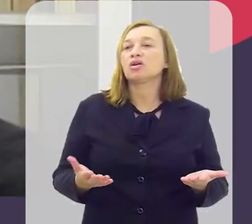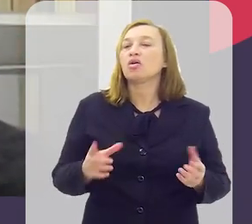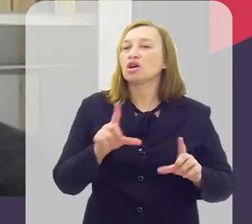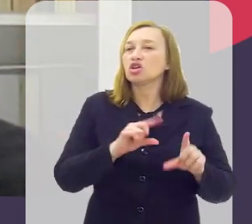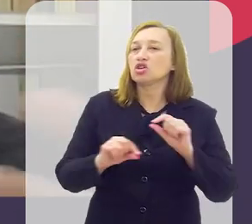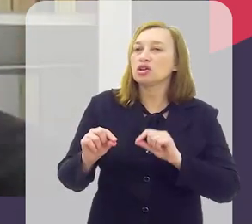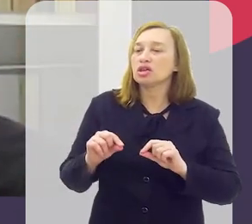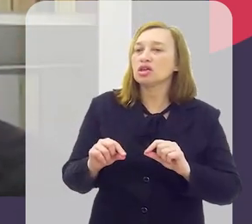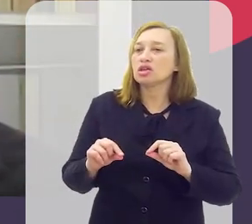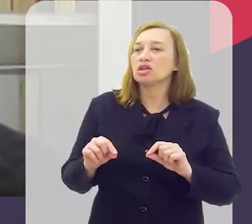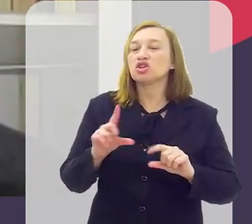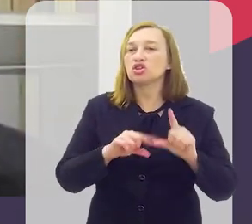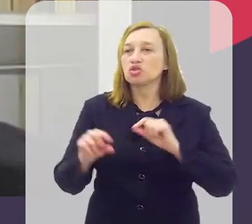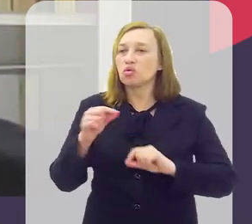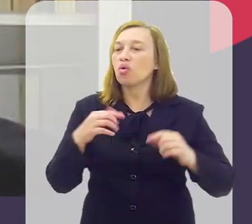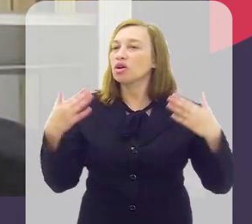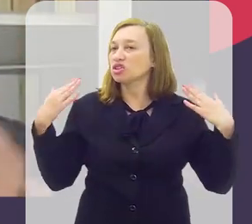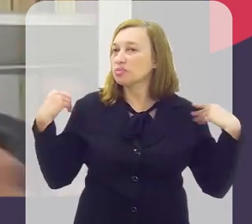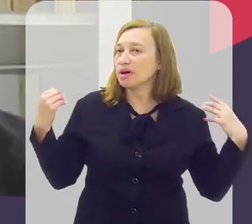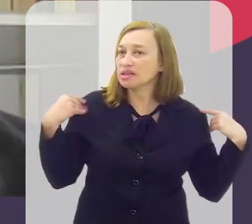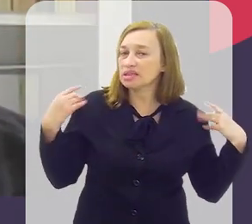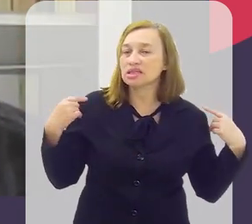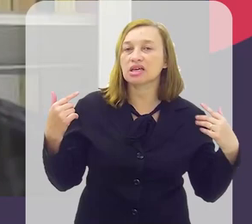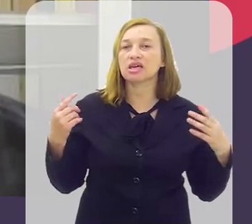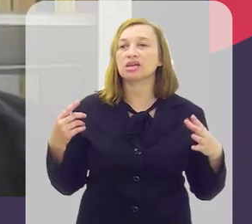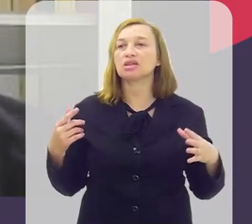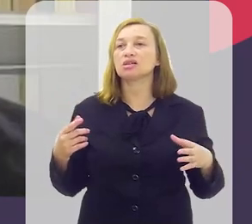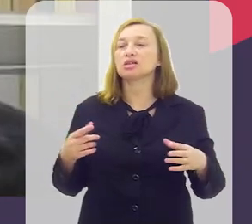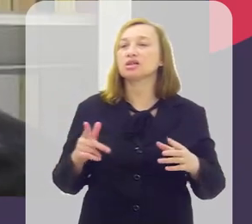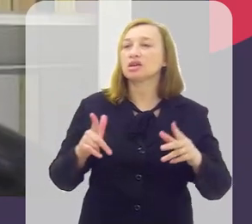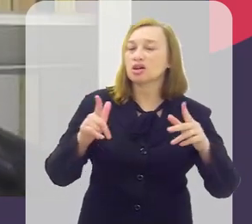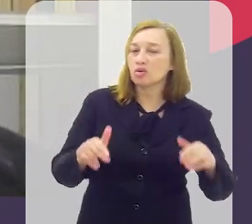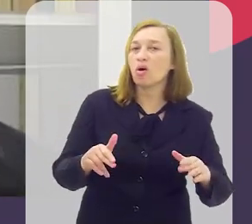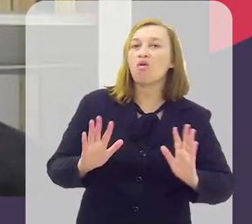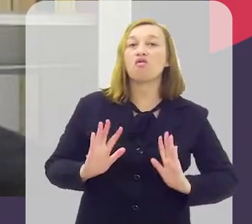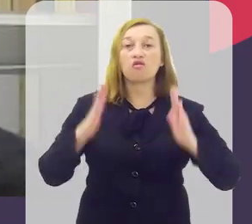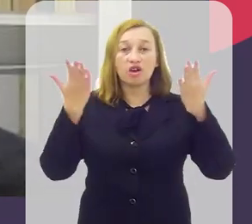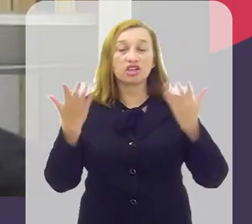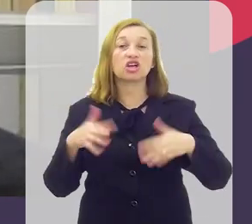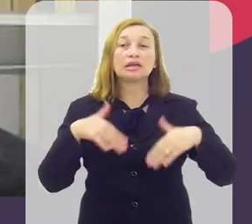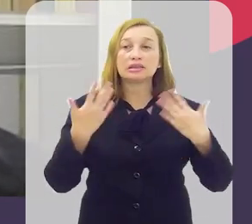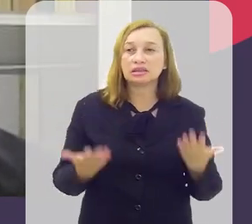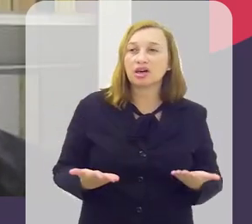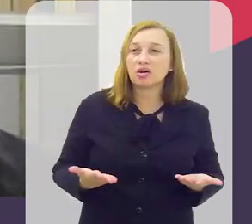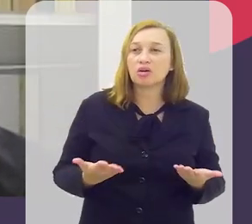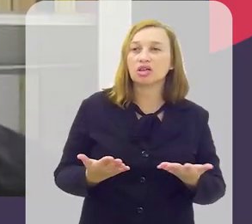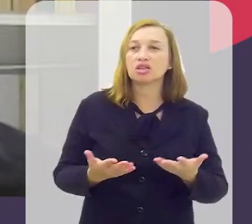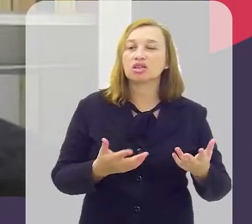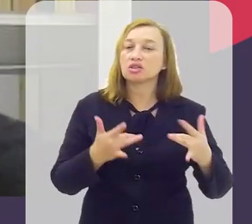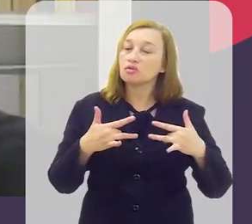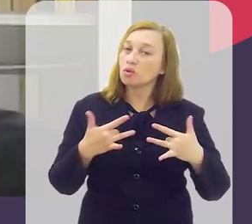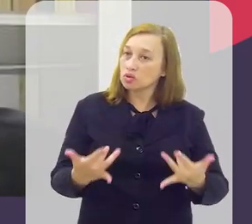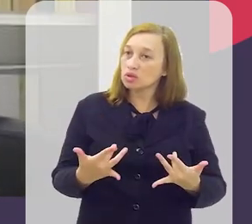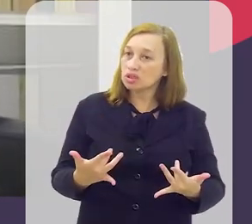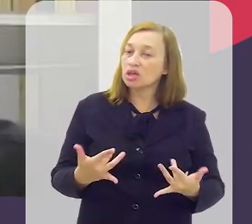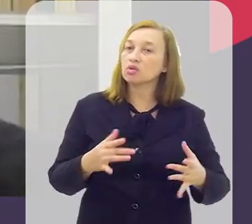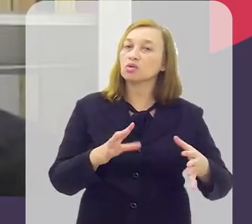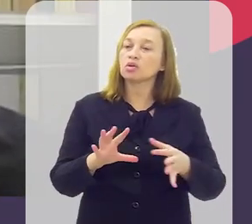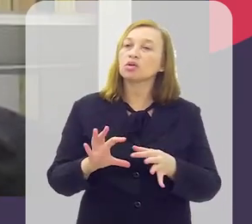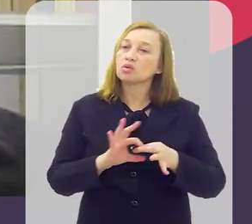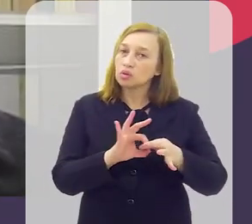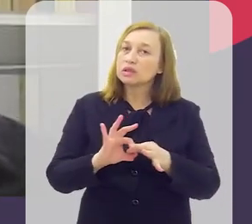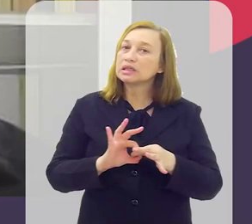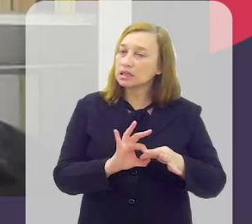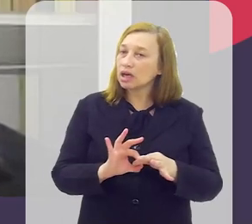mesmas opções de lazer, frequentando os mesmos espaços, as mesmas festas. Então a gente viu uma construção de uma solidariedade e de